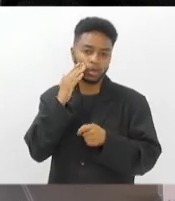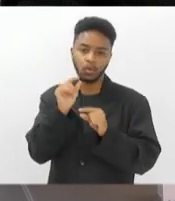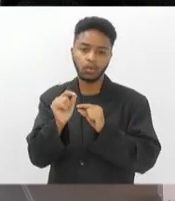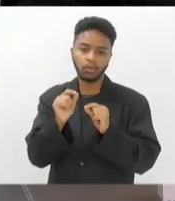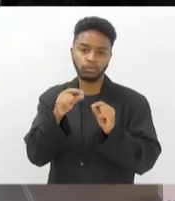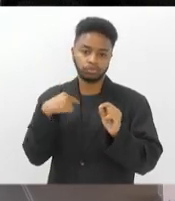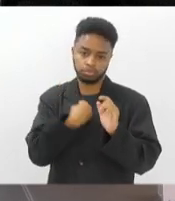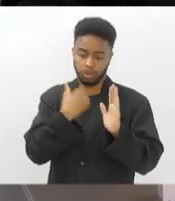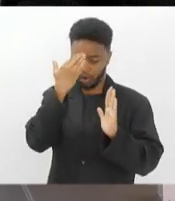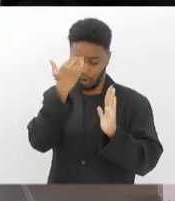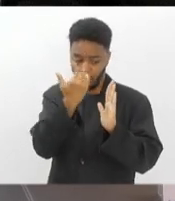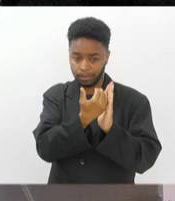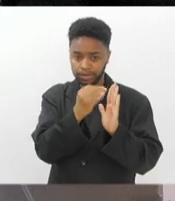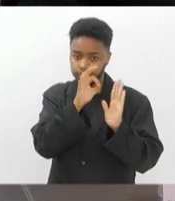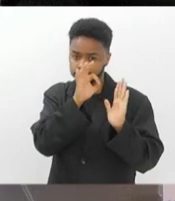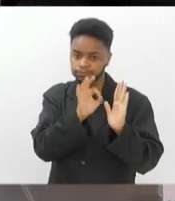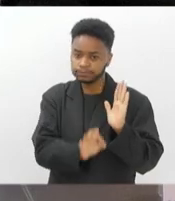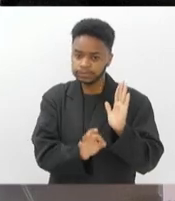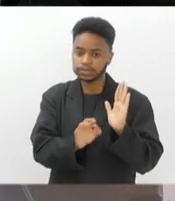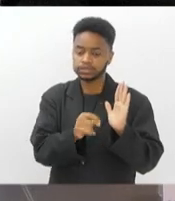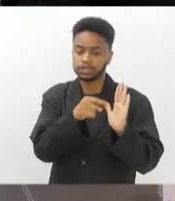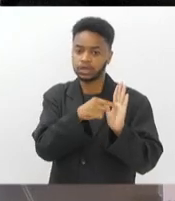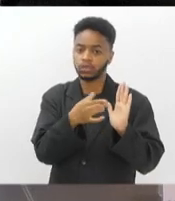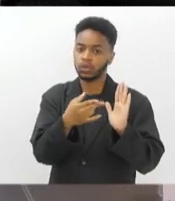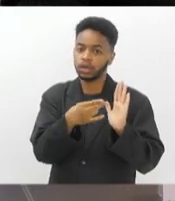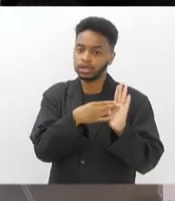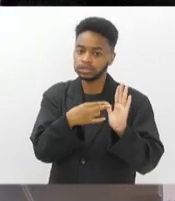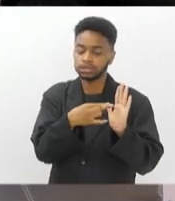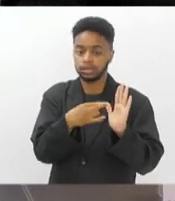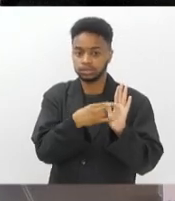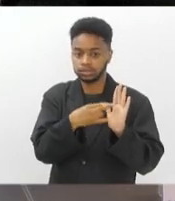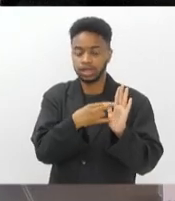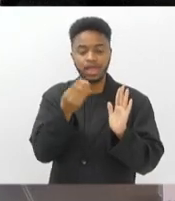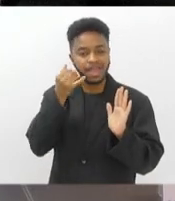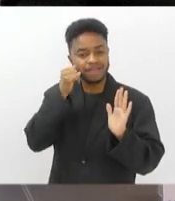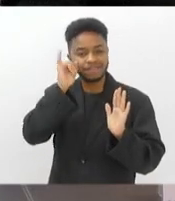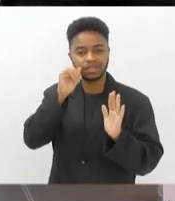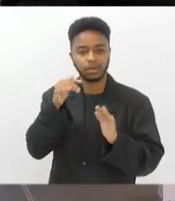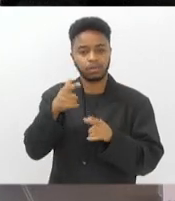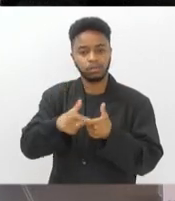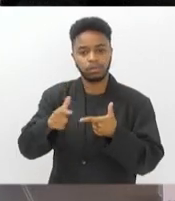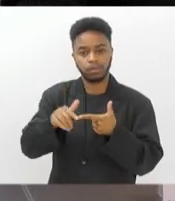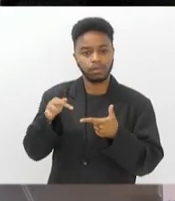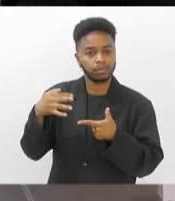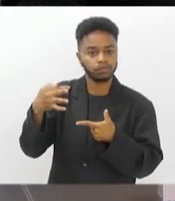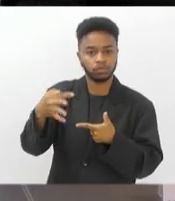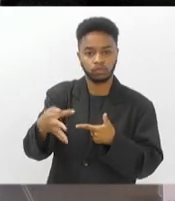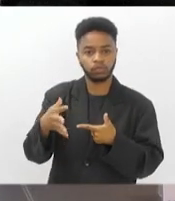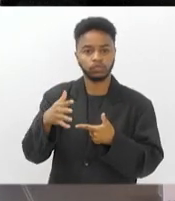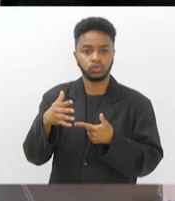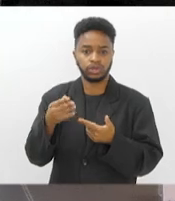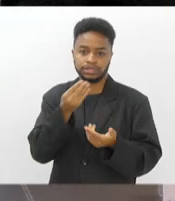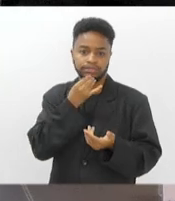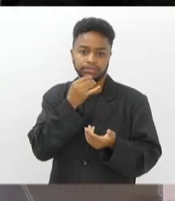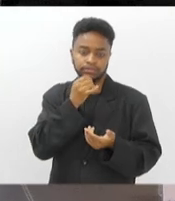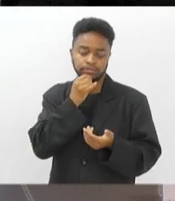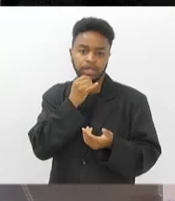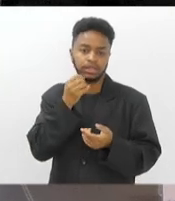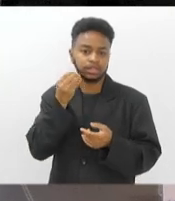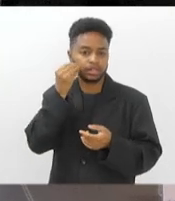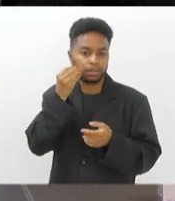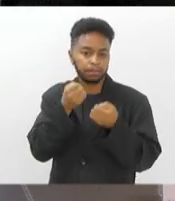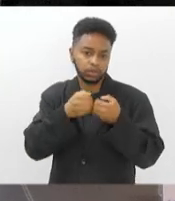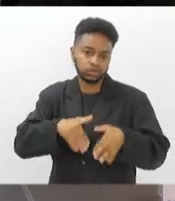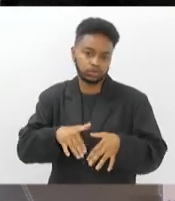cumprindo o Regimento na forma mais precisa para que não haja nenhum tipo de problema para inutilizar ou eh prejudicar qualquer andamento